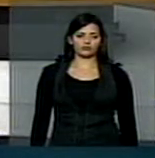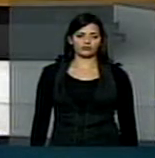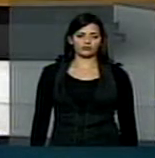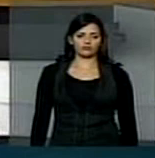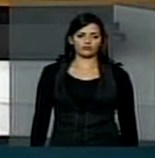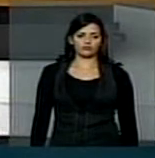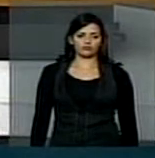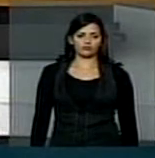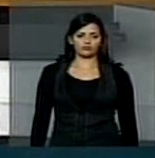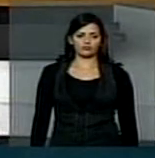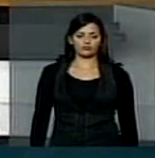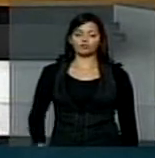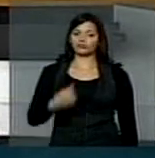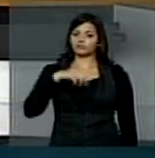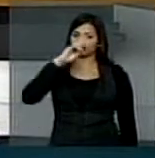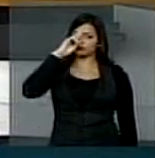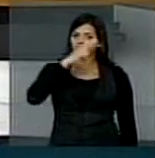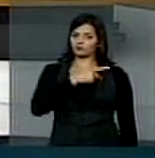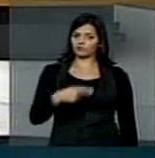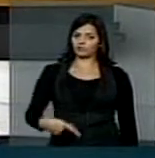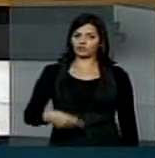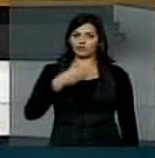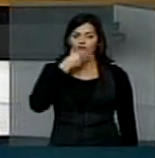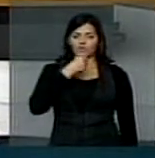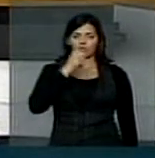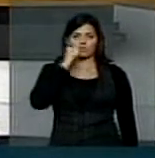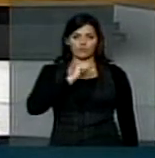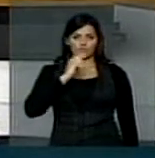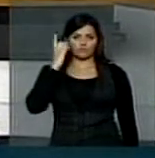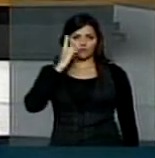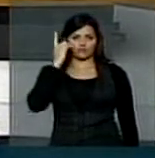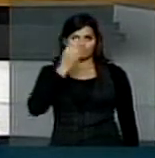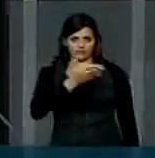Senhor presidente, senhoras e senhores parlamentares,